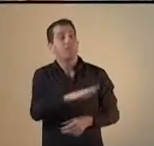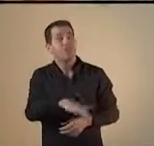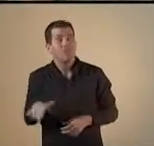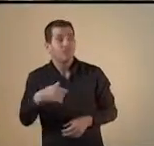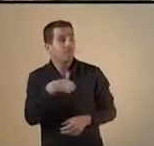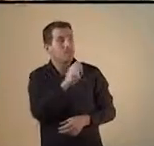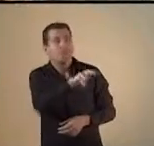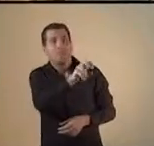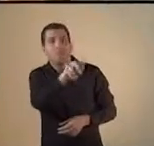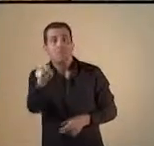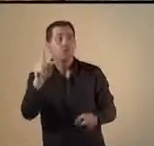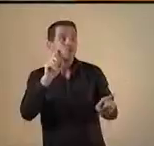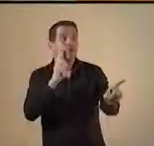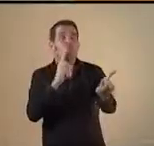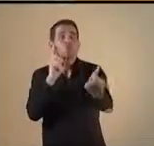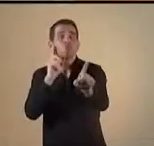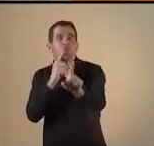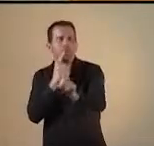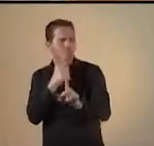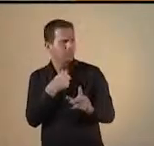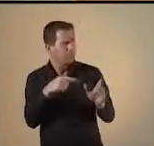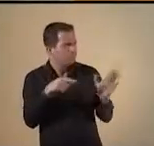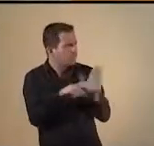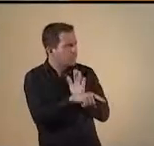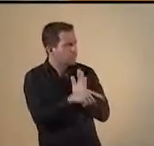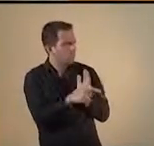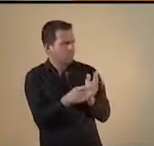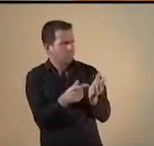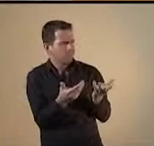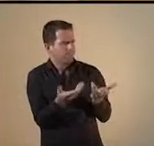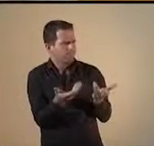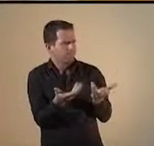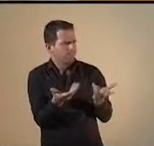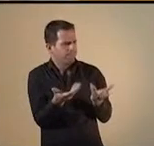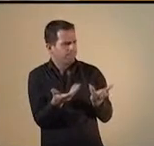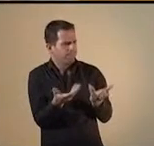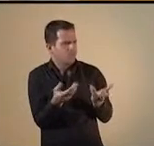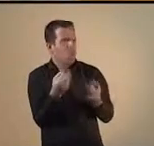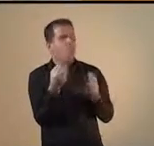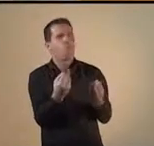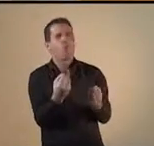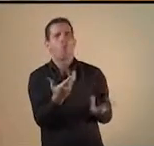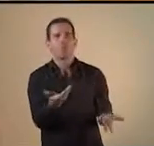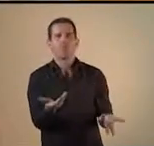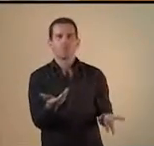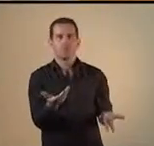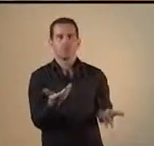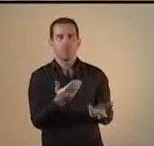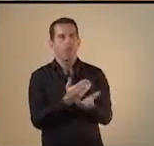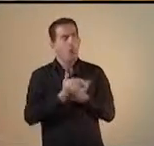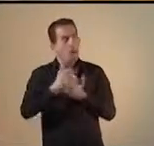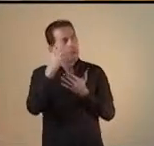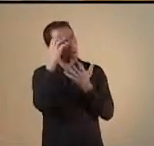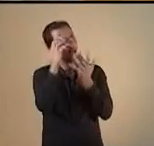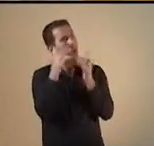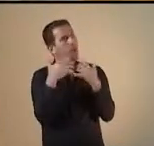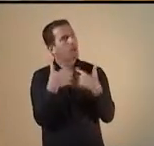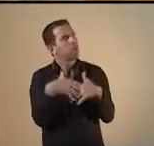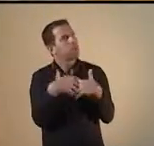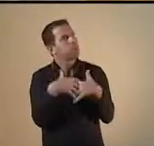outros surdos, ela simplesmente questiona: como assim? Aquelas pessoas são como